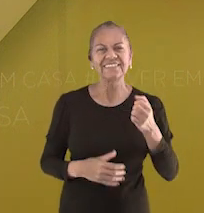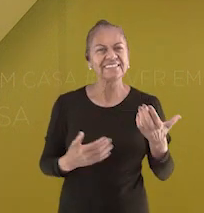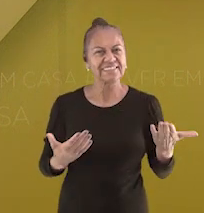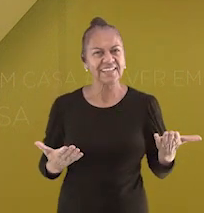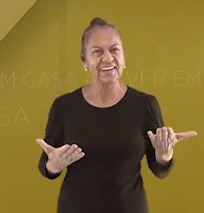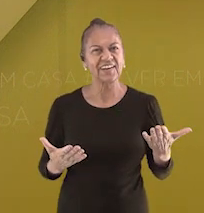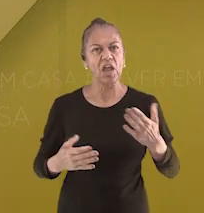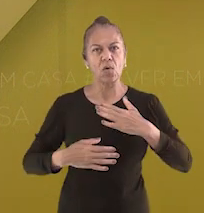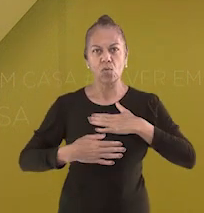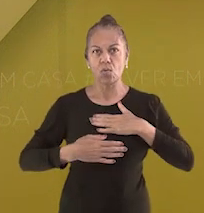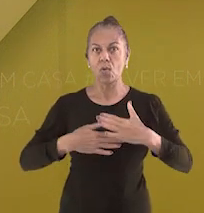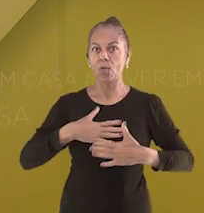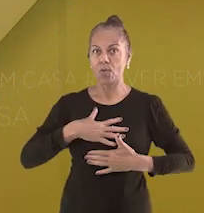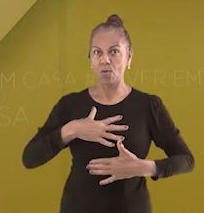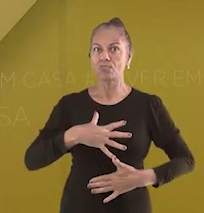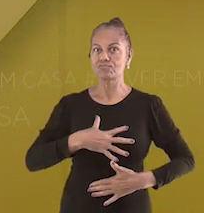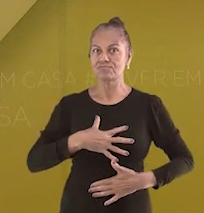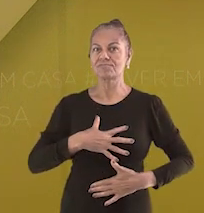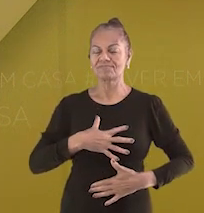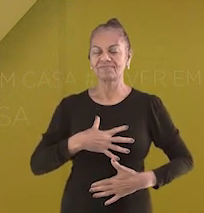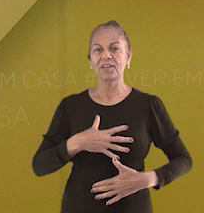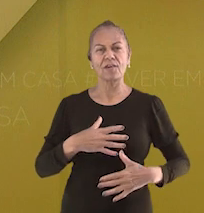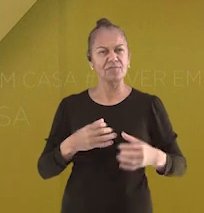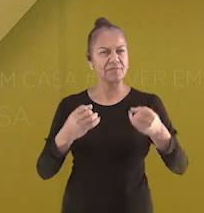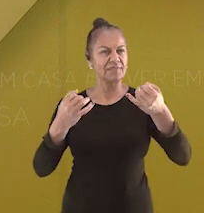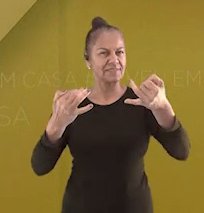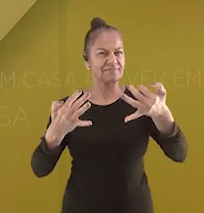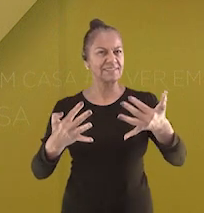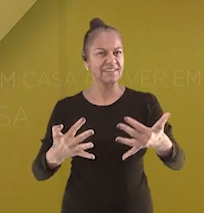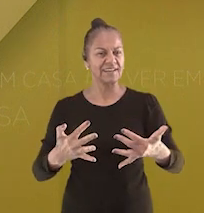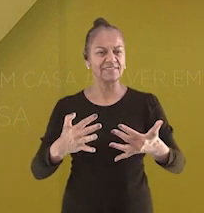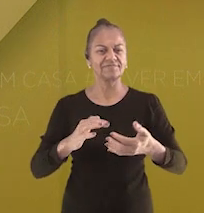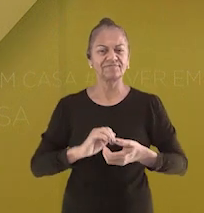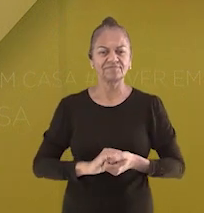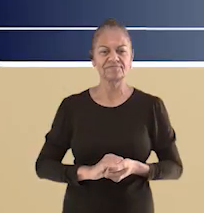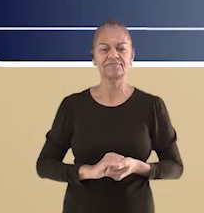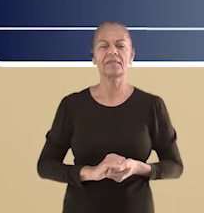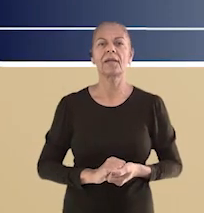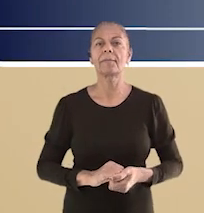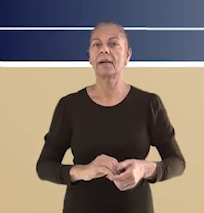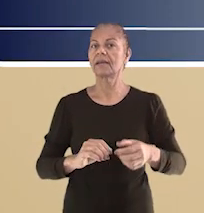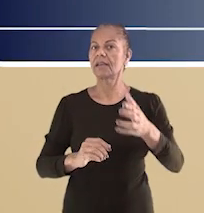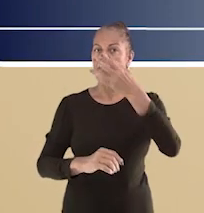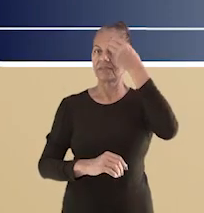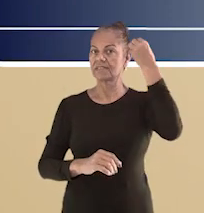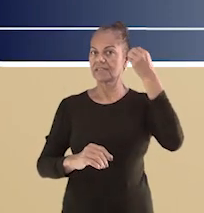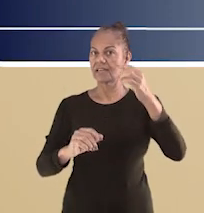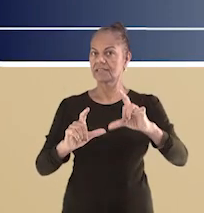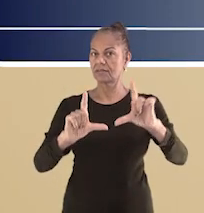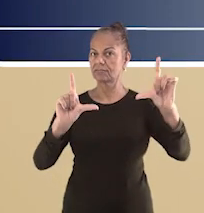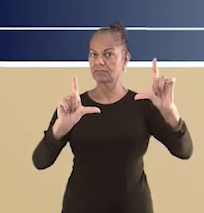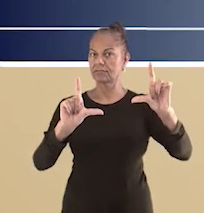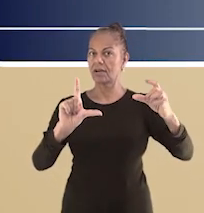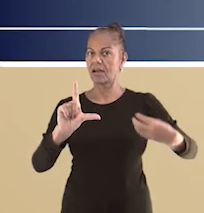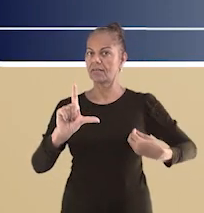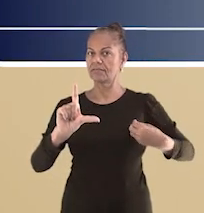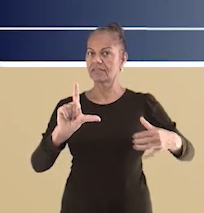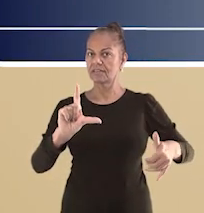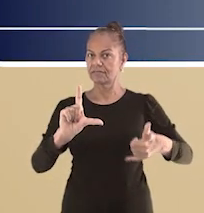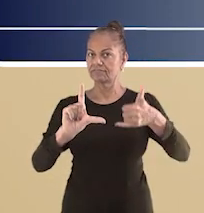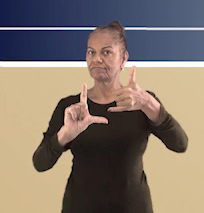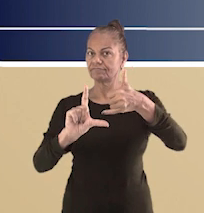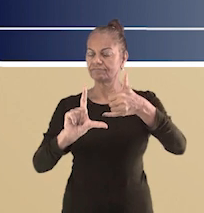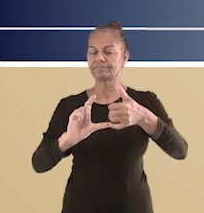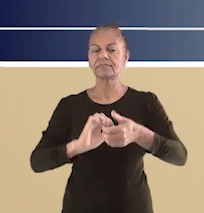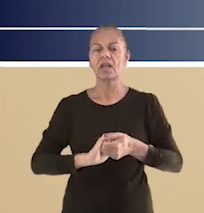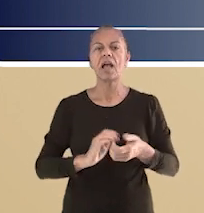esqueçam de confirmar a sua presença aqui no QR Code disponível na sua tela. Nesta aula, vamos trabalhar o seguinte eixo